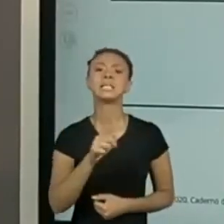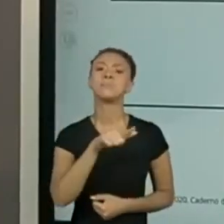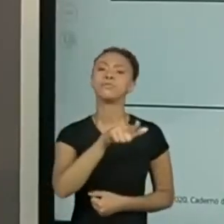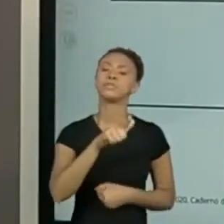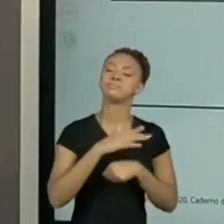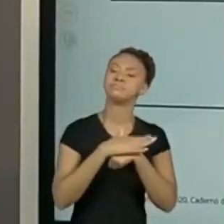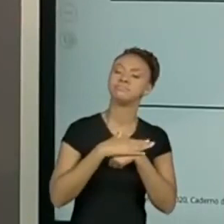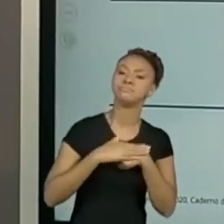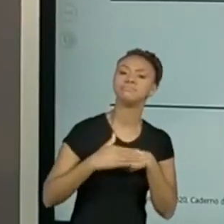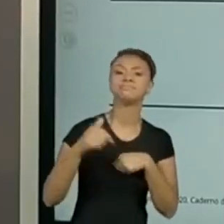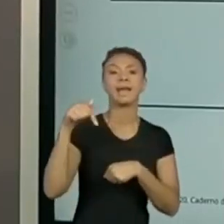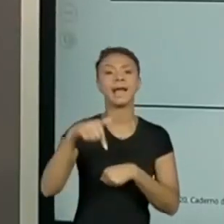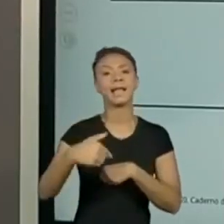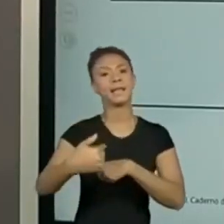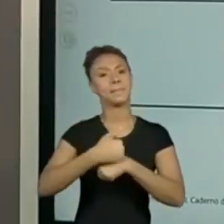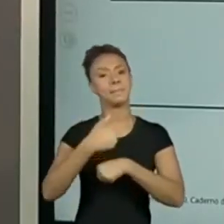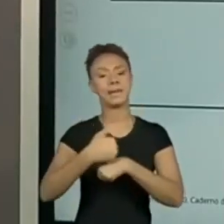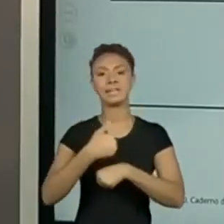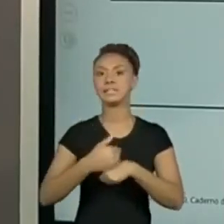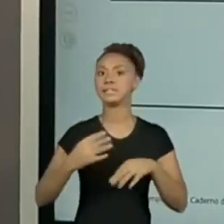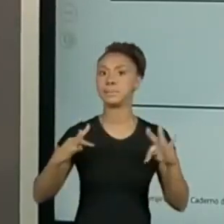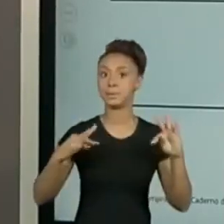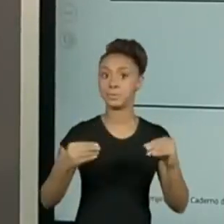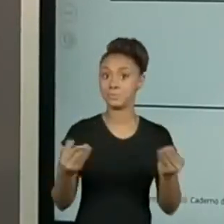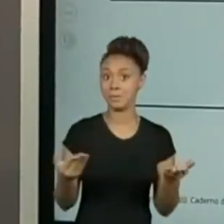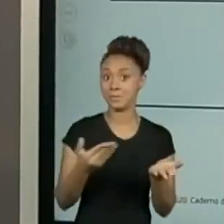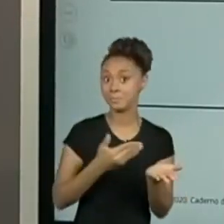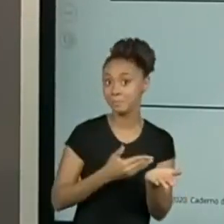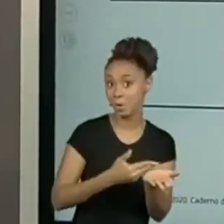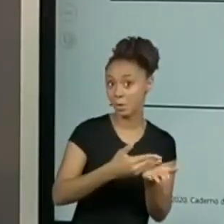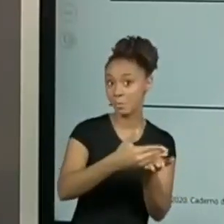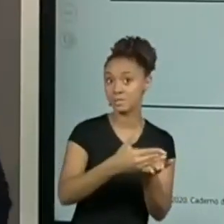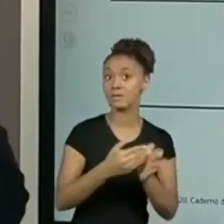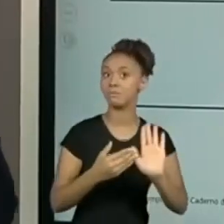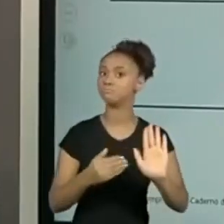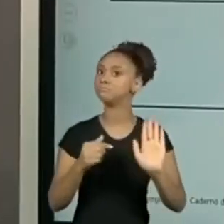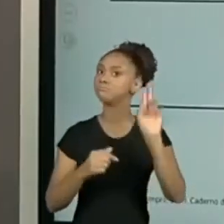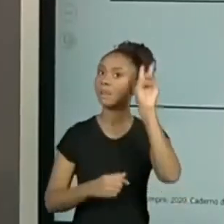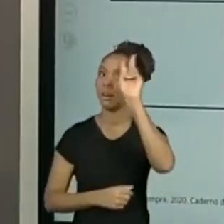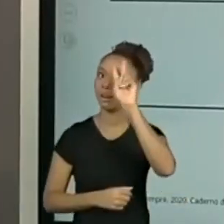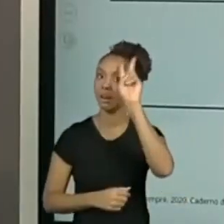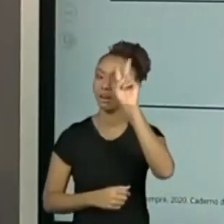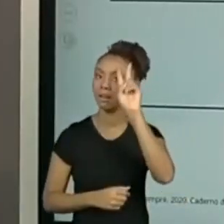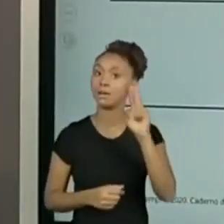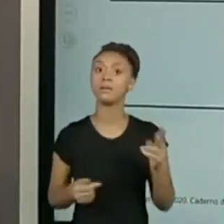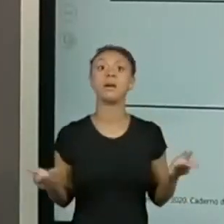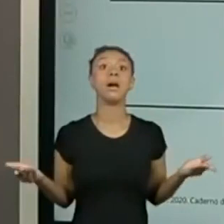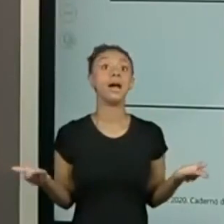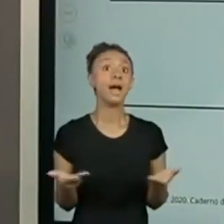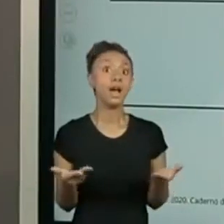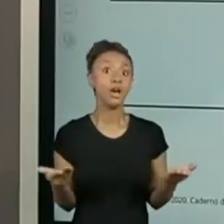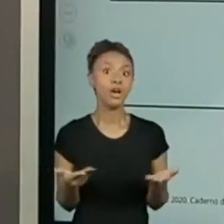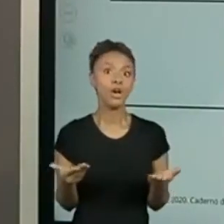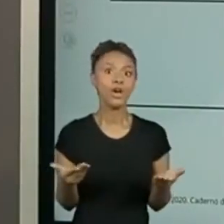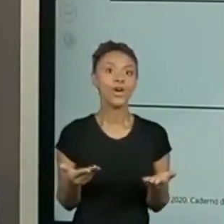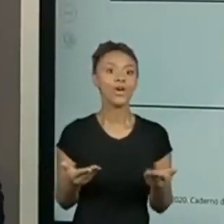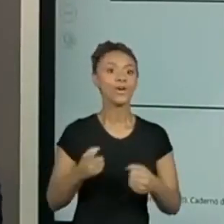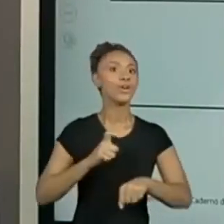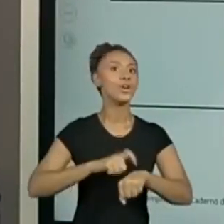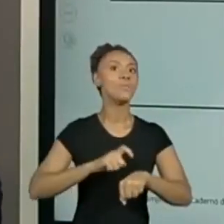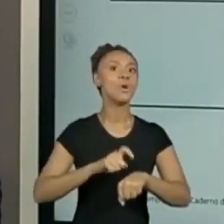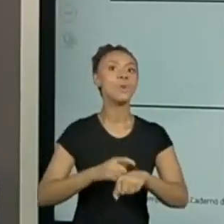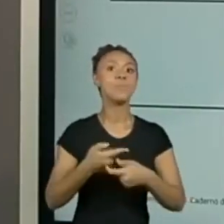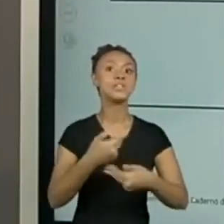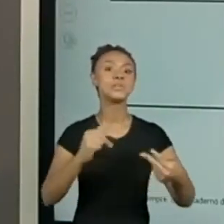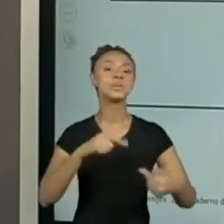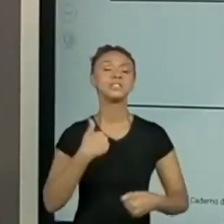de todos vocês. Então, vamos para a nossa segunda etapa, lembrando que agora chegou a hora da gente escolher as